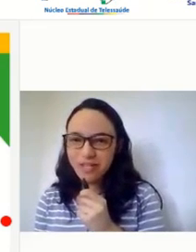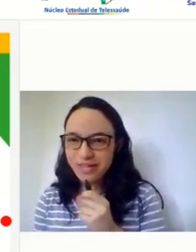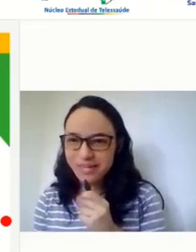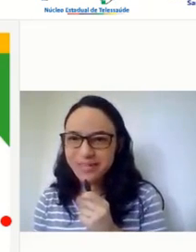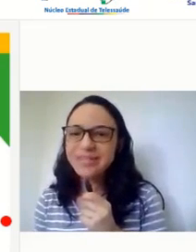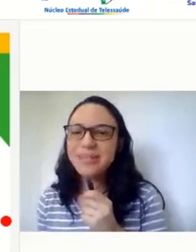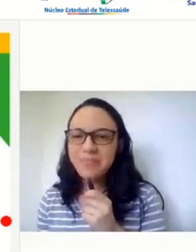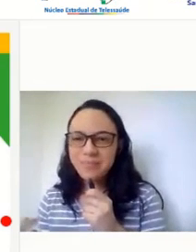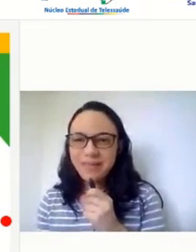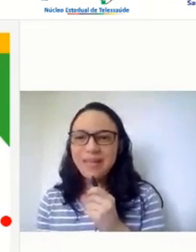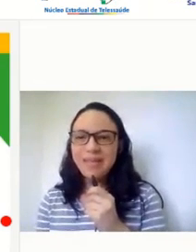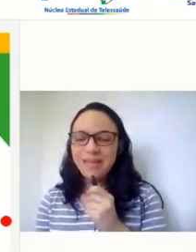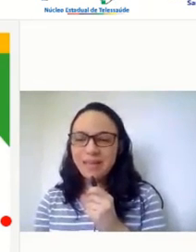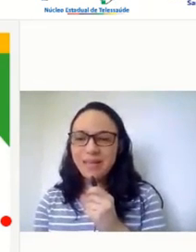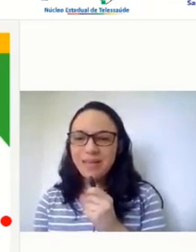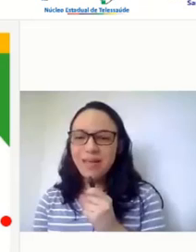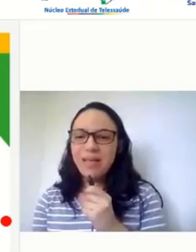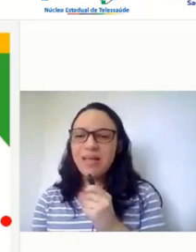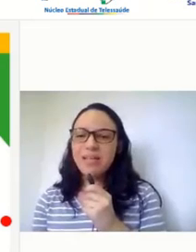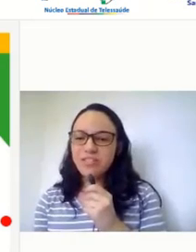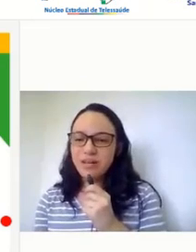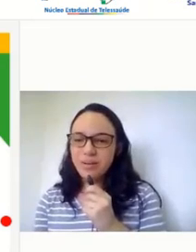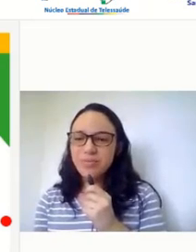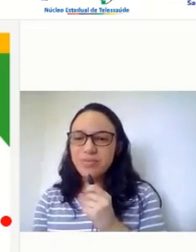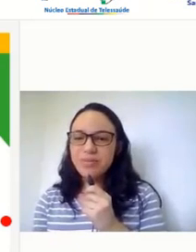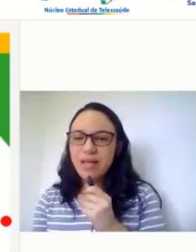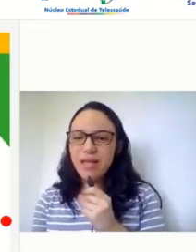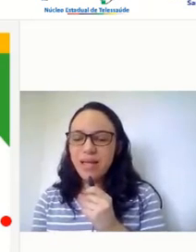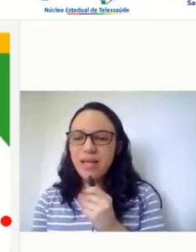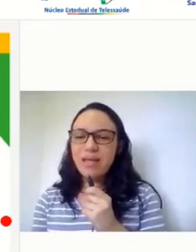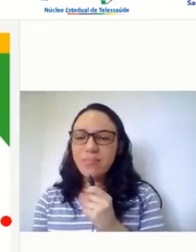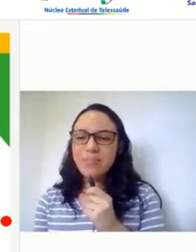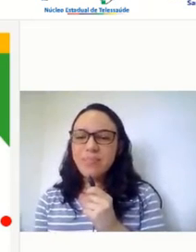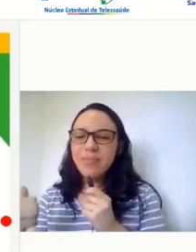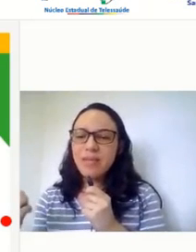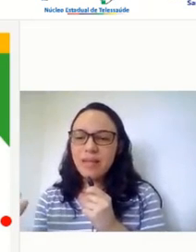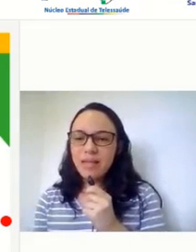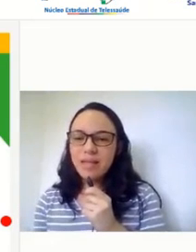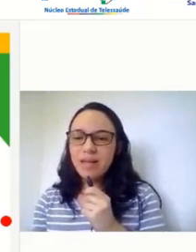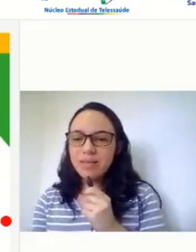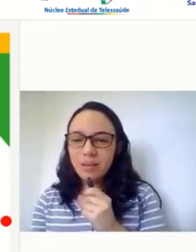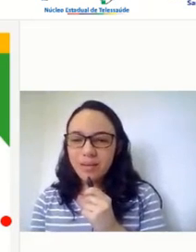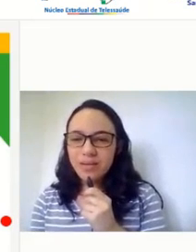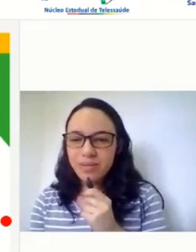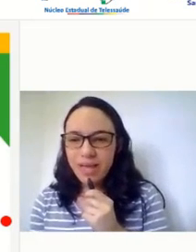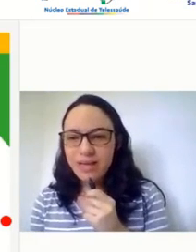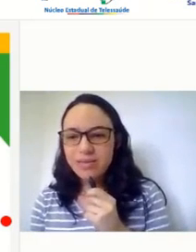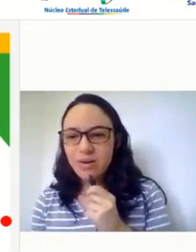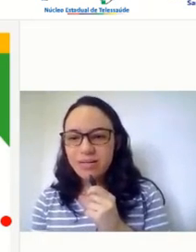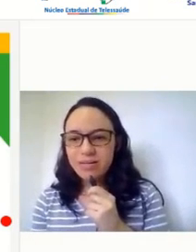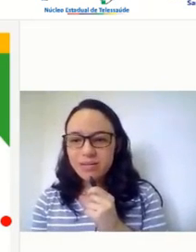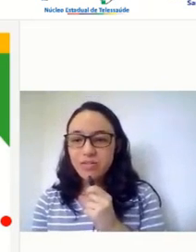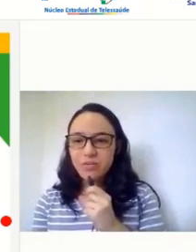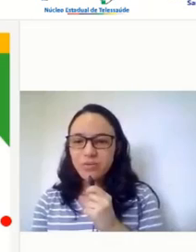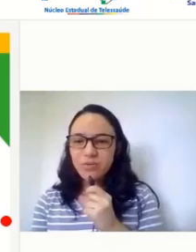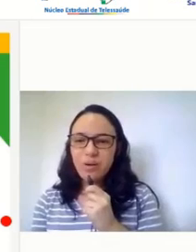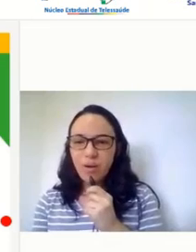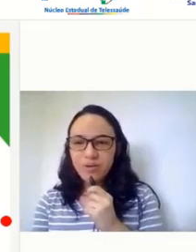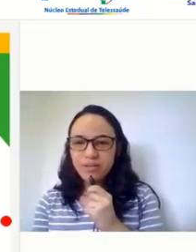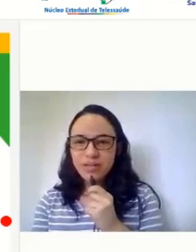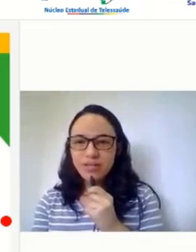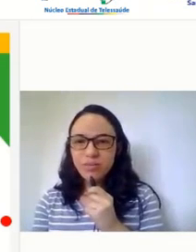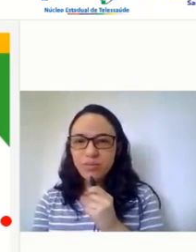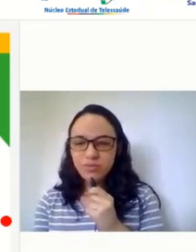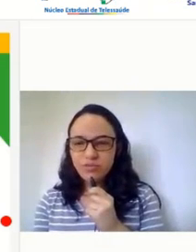estamos em andamento em relação existo a origem ou